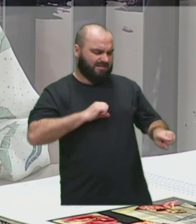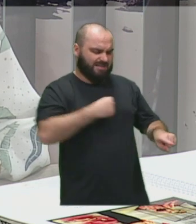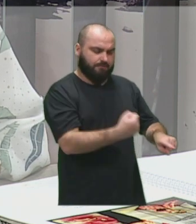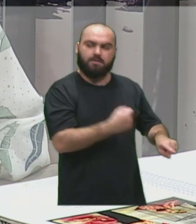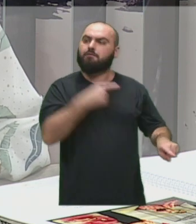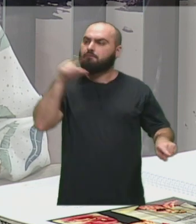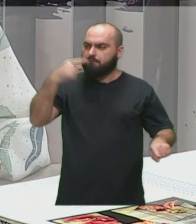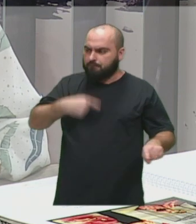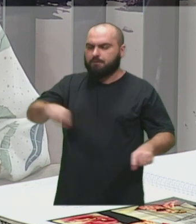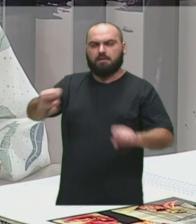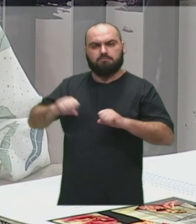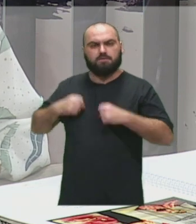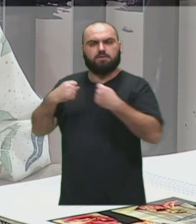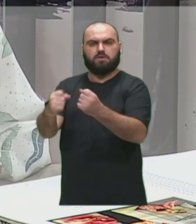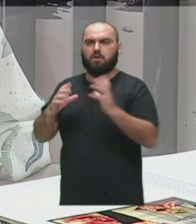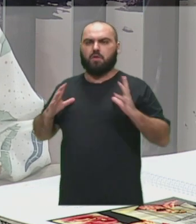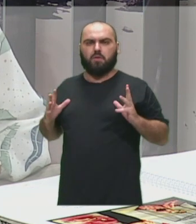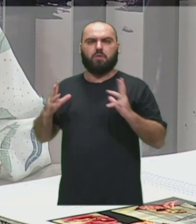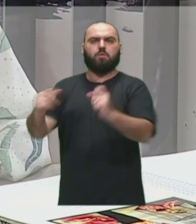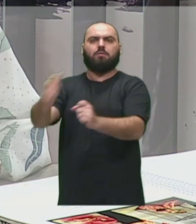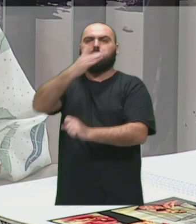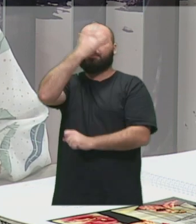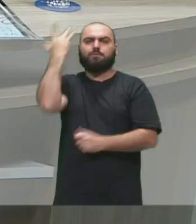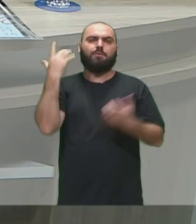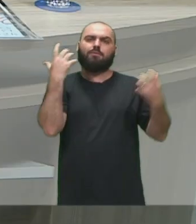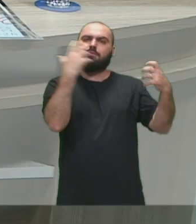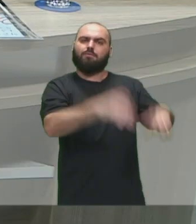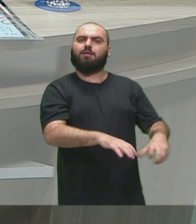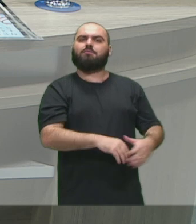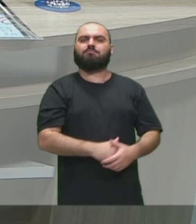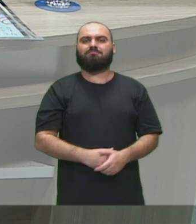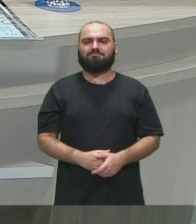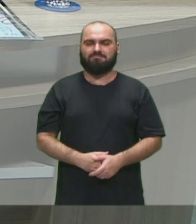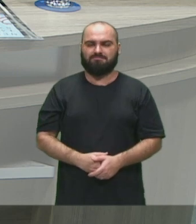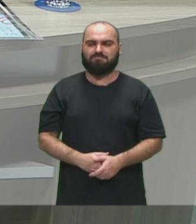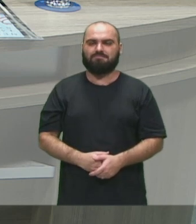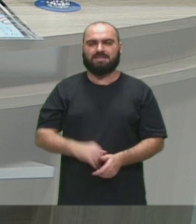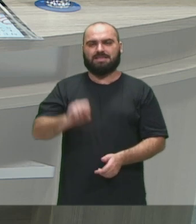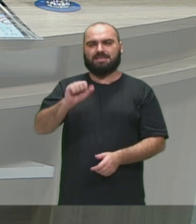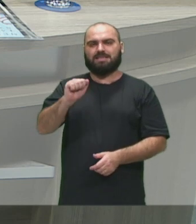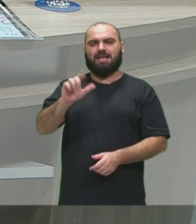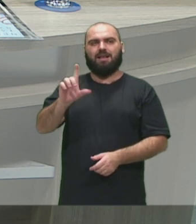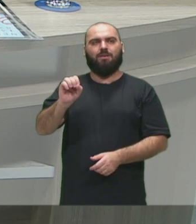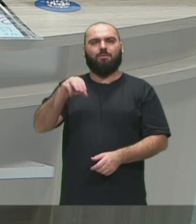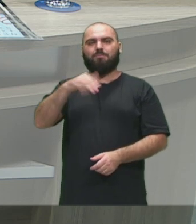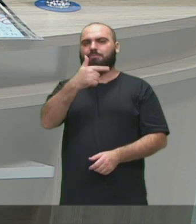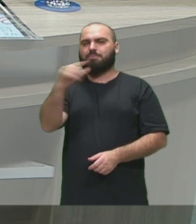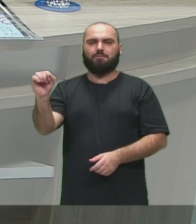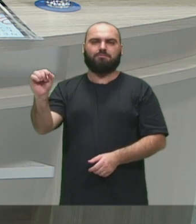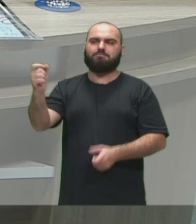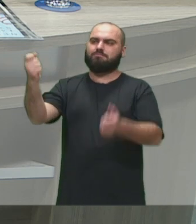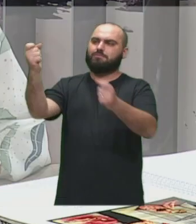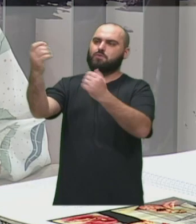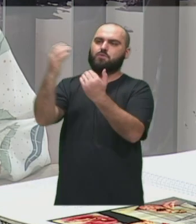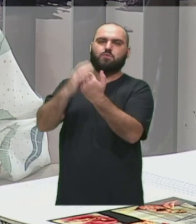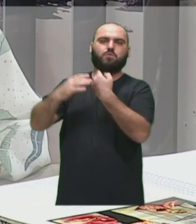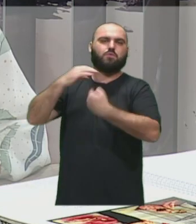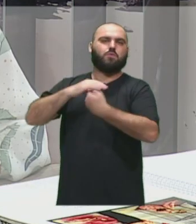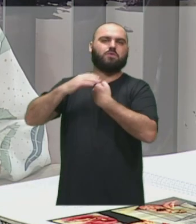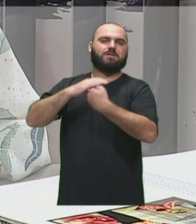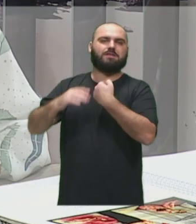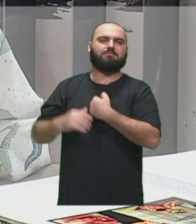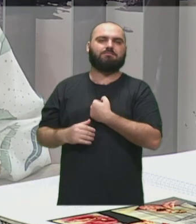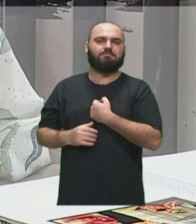o defensor de todos os desamparados. Então, o sábio Salomão, ele nos deixou um conselho. Erguer